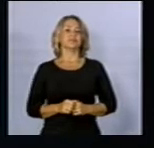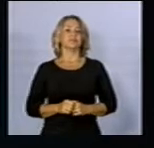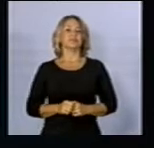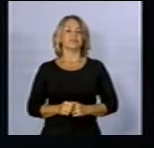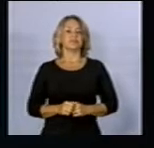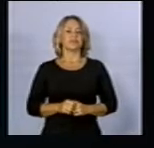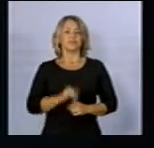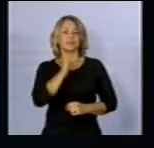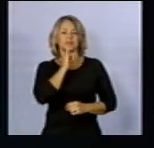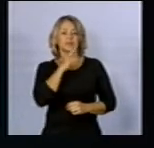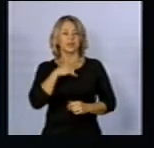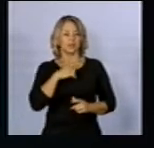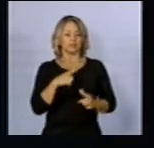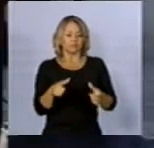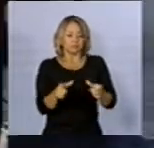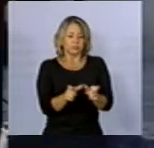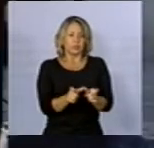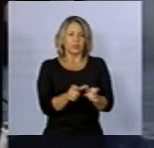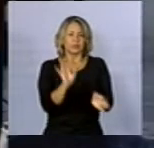Tem o padrão, né?